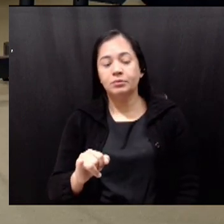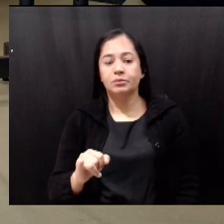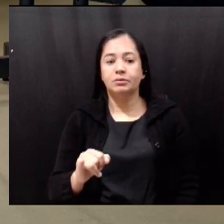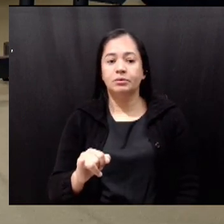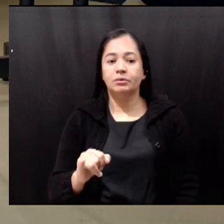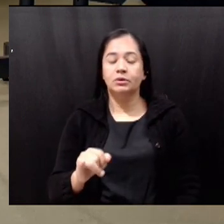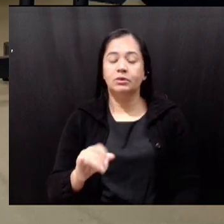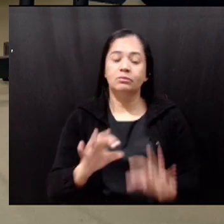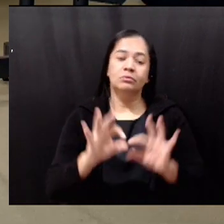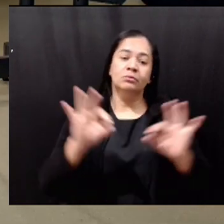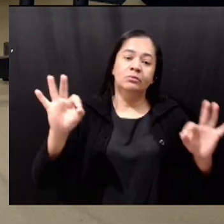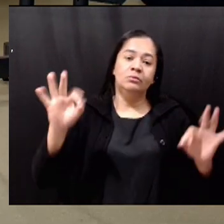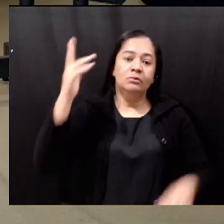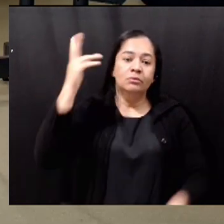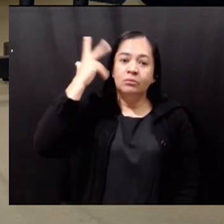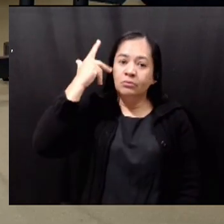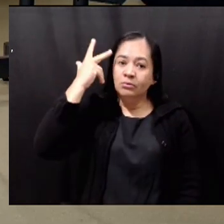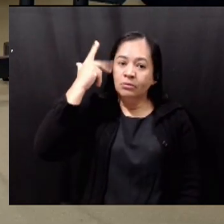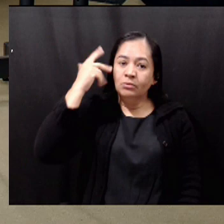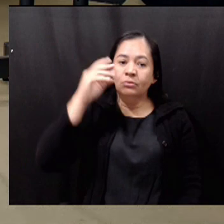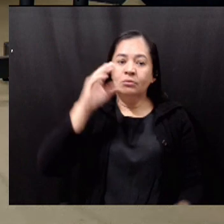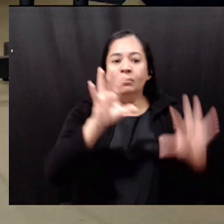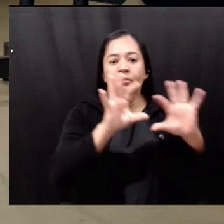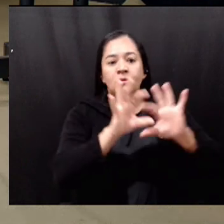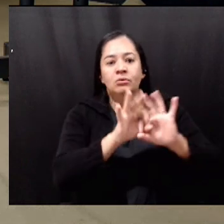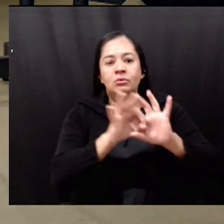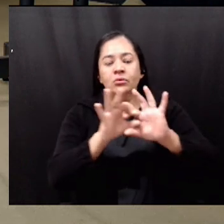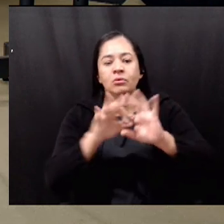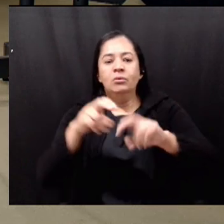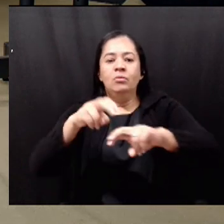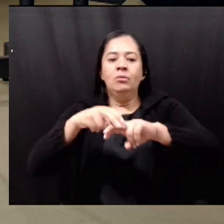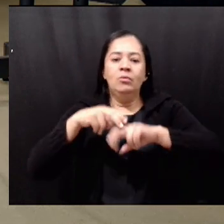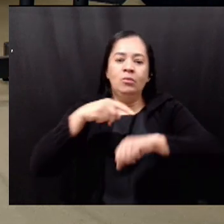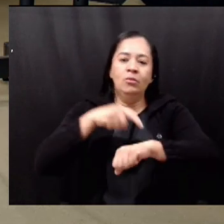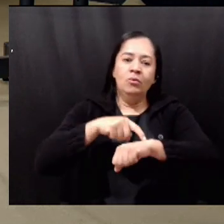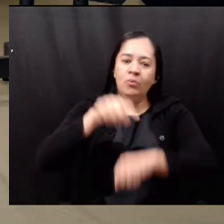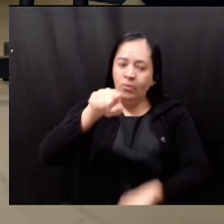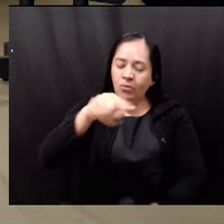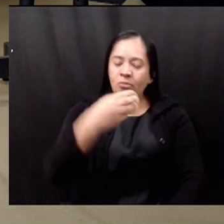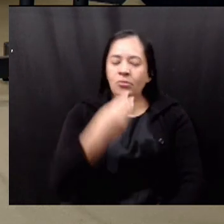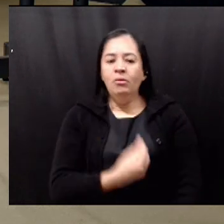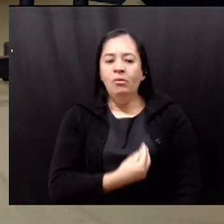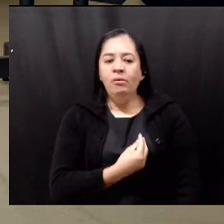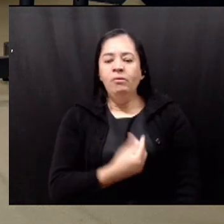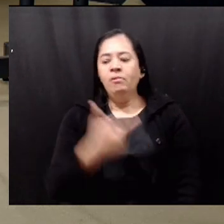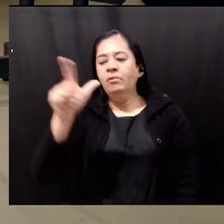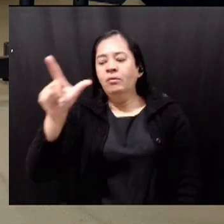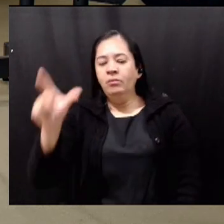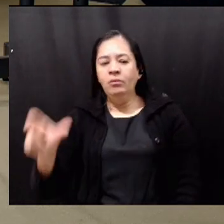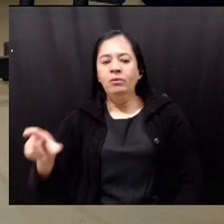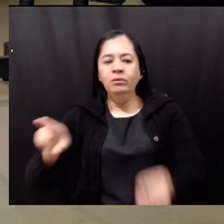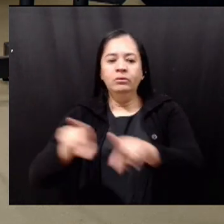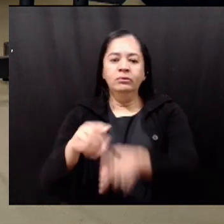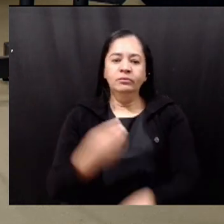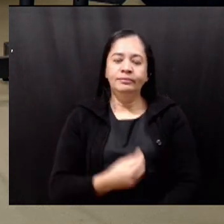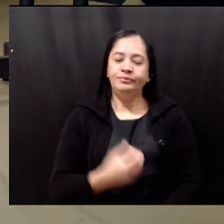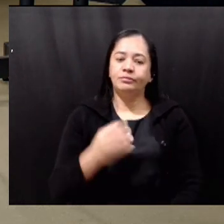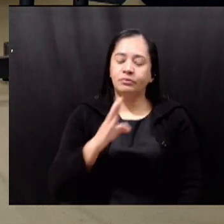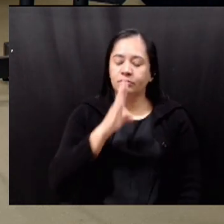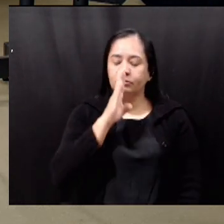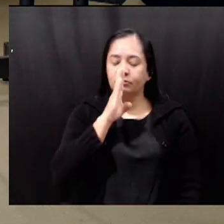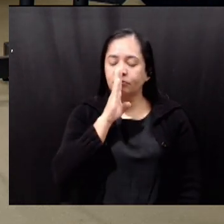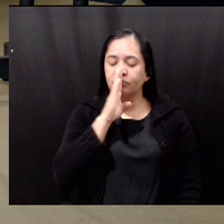natural contextualizado pelo momento que você está vivendo que o outro. Então o silêncio é importante para isso. A gente poder